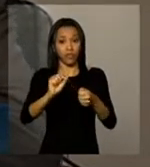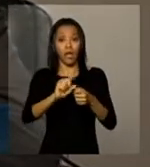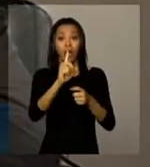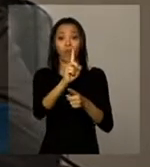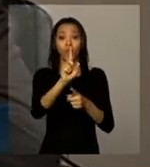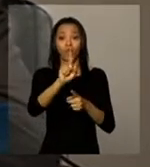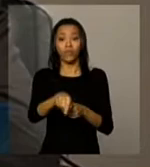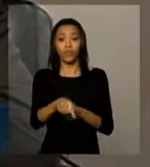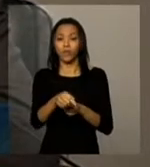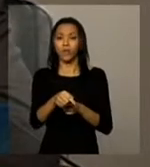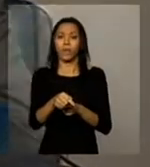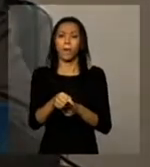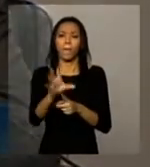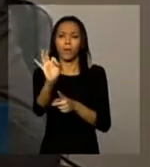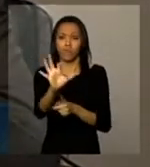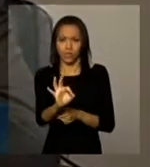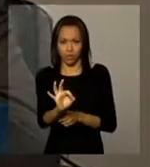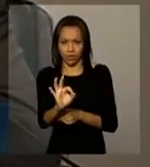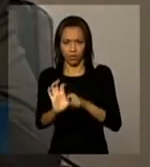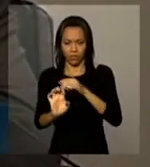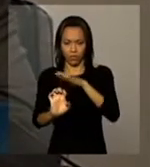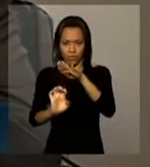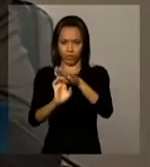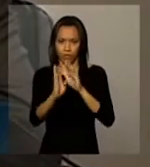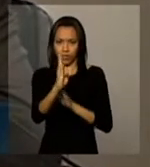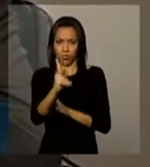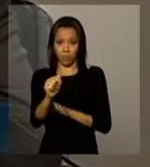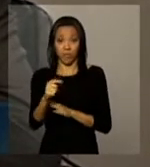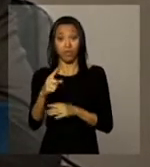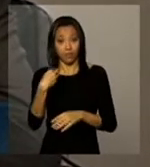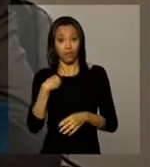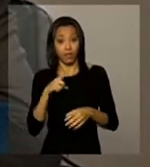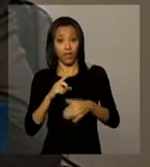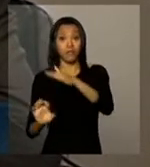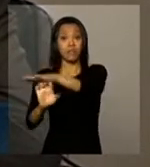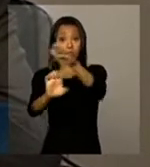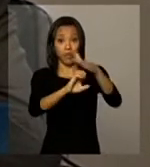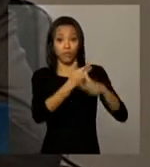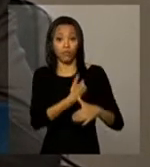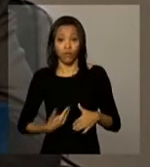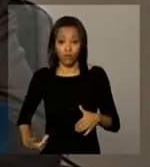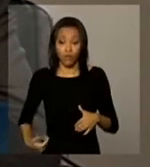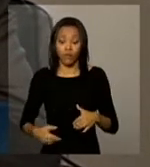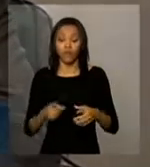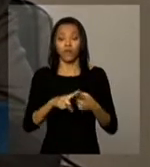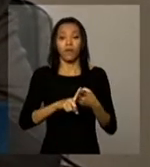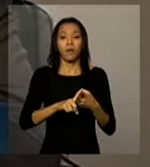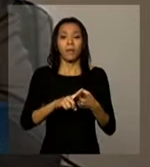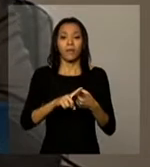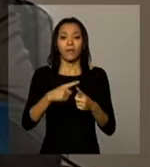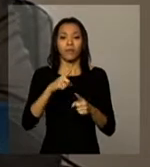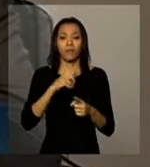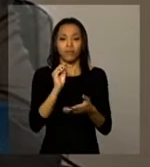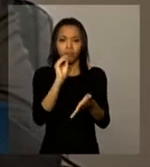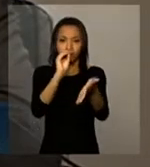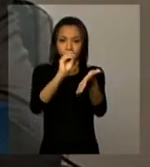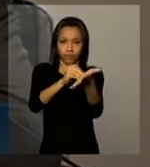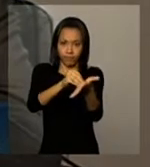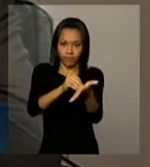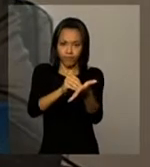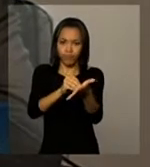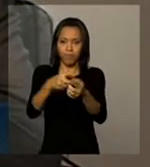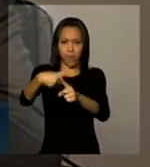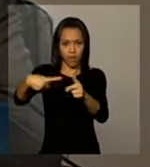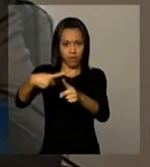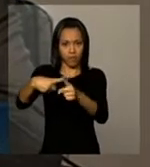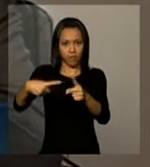verdade, aí está somado as estatais, porque os governos regionais é 0,95, mais meio das